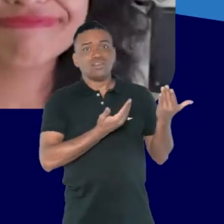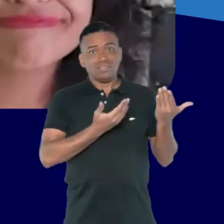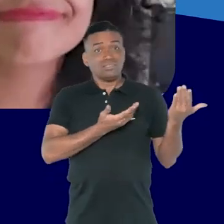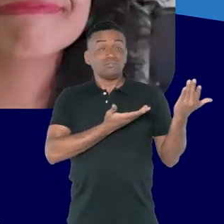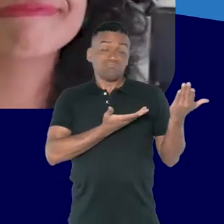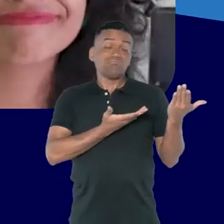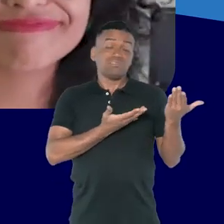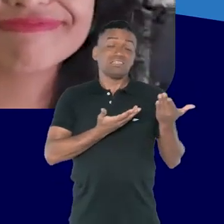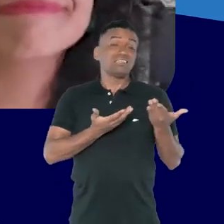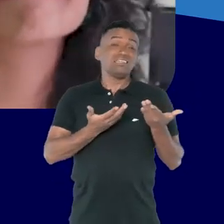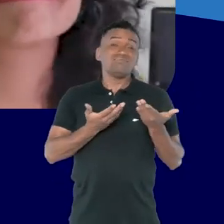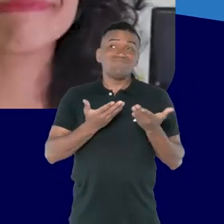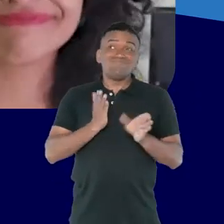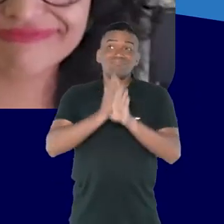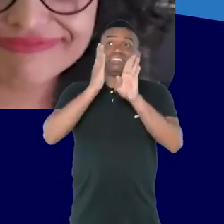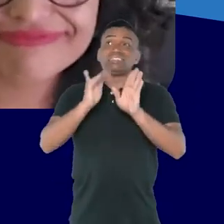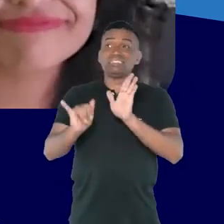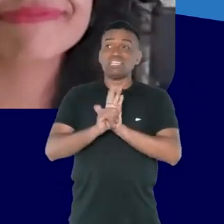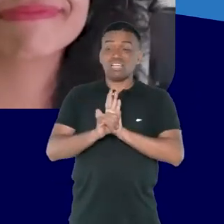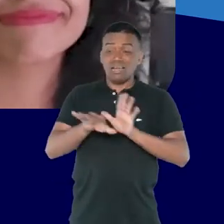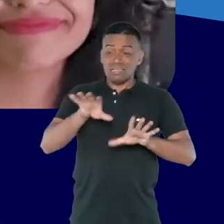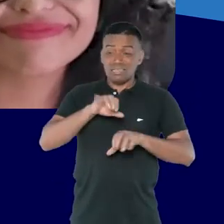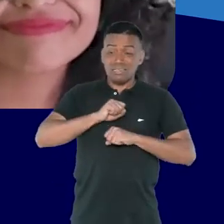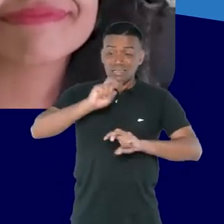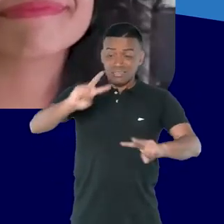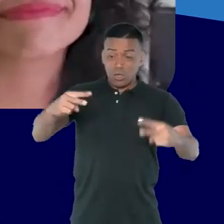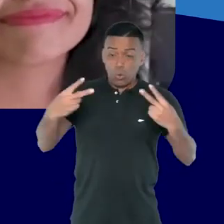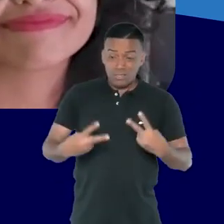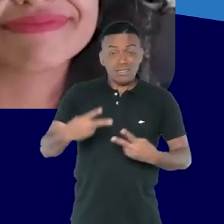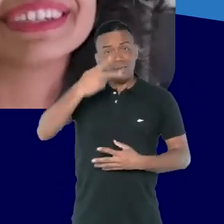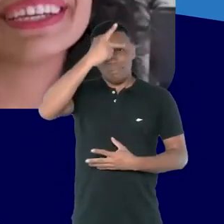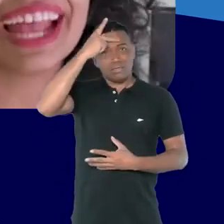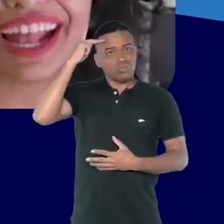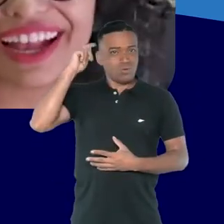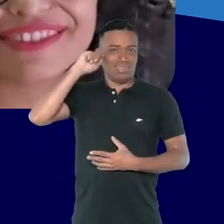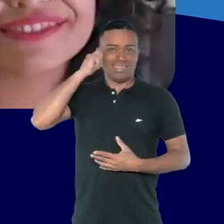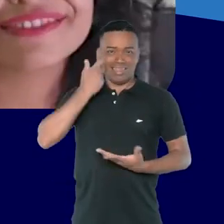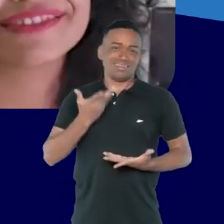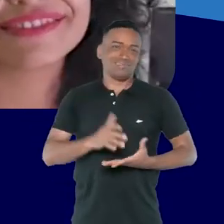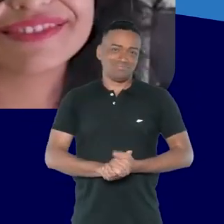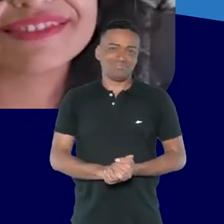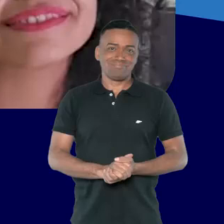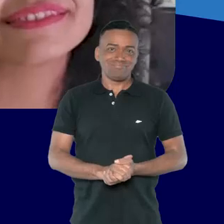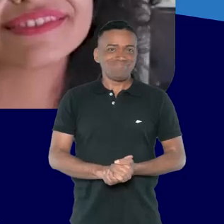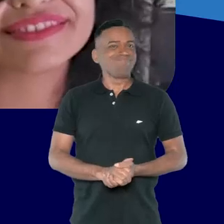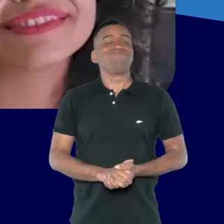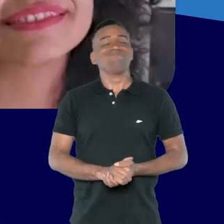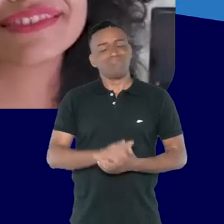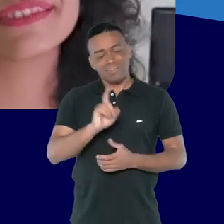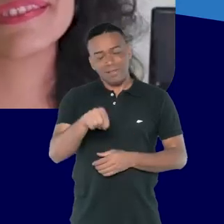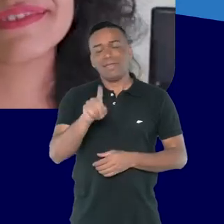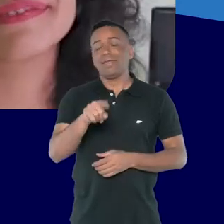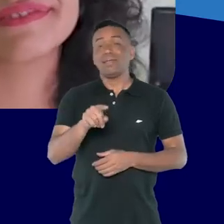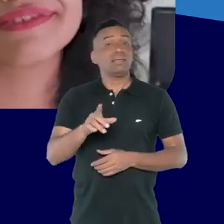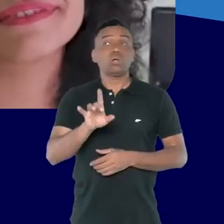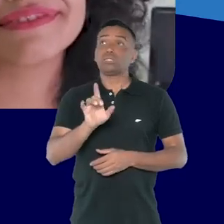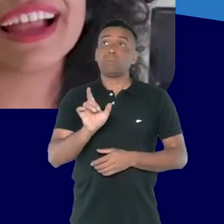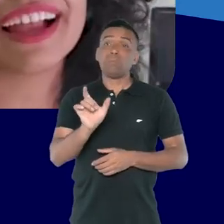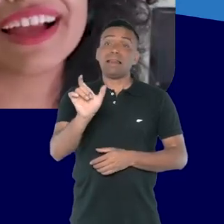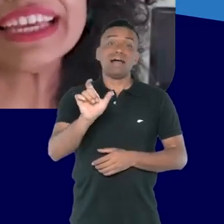muitas meninas, adolescentes negras passam por isso, né? De se aceitar e se reconhecer como negra,